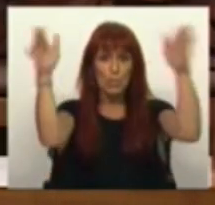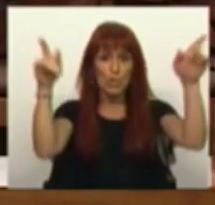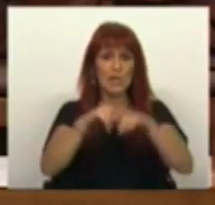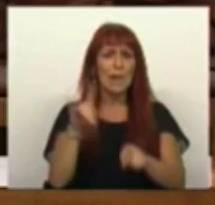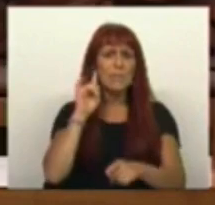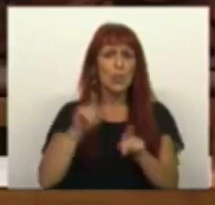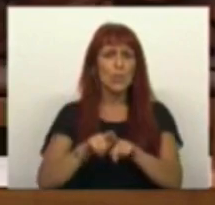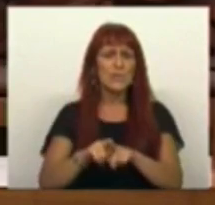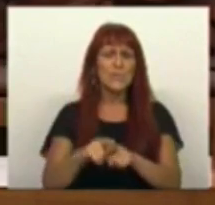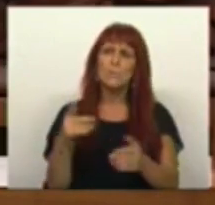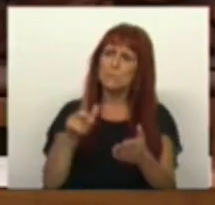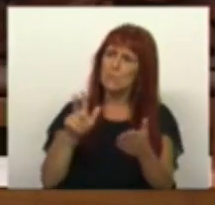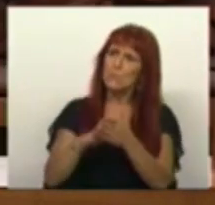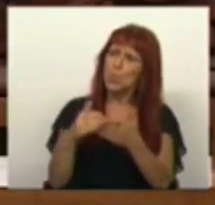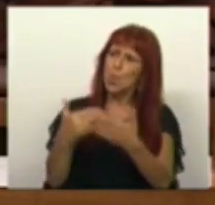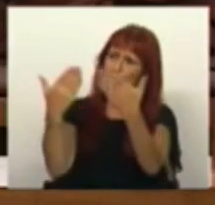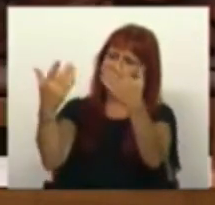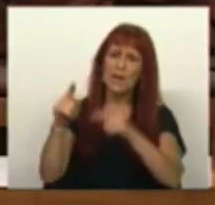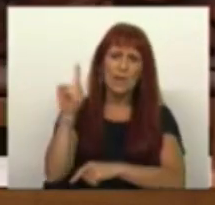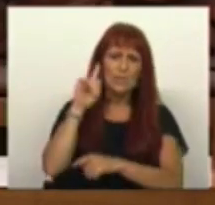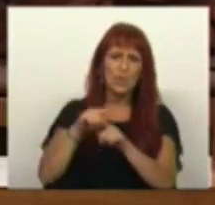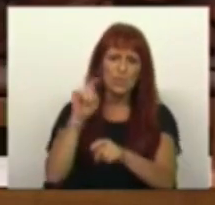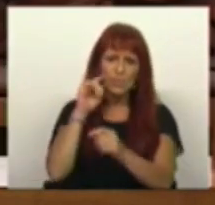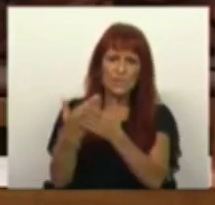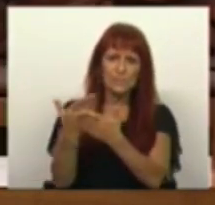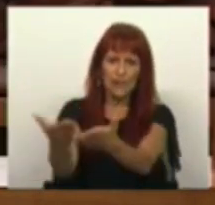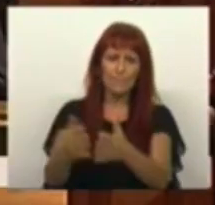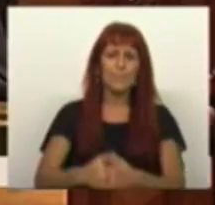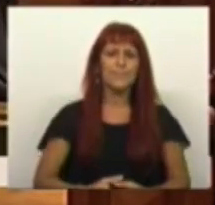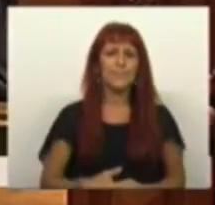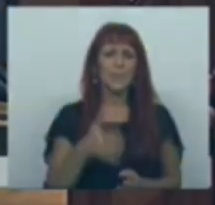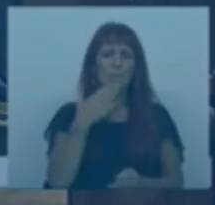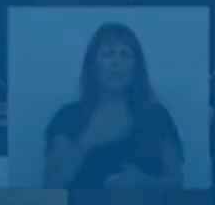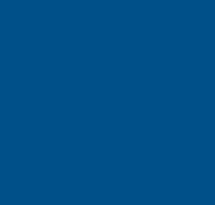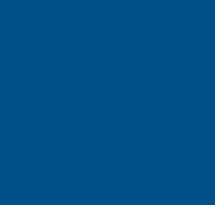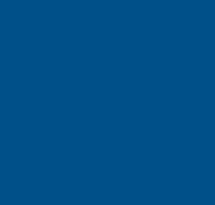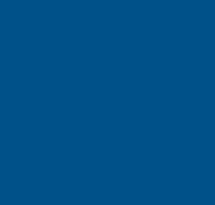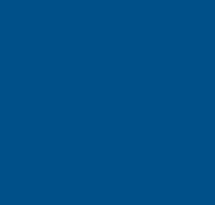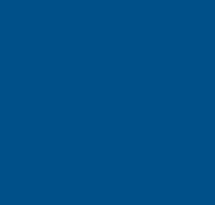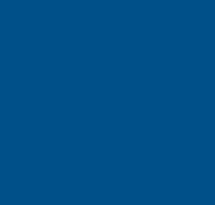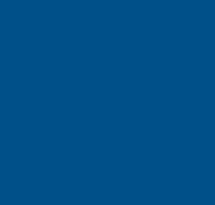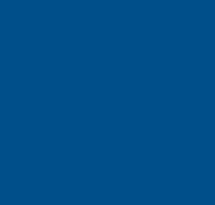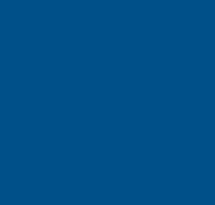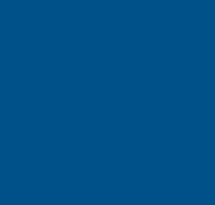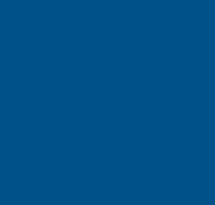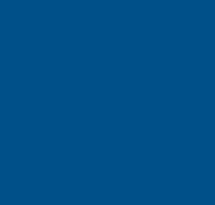merece reconhecimento e merece proteção. Muito obrigado. Muito obrigado, senhor.